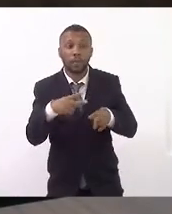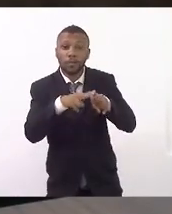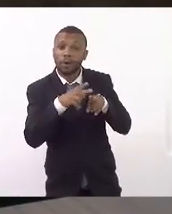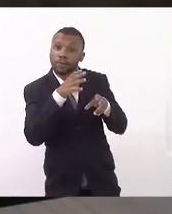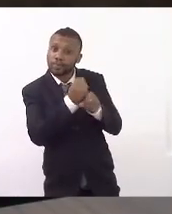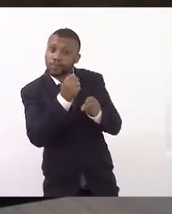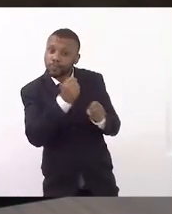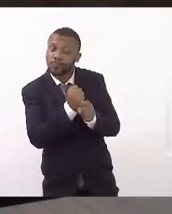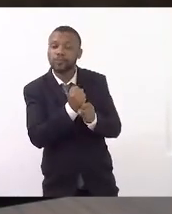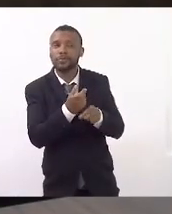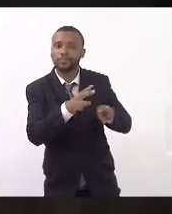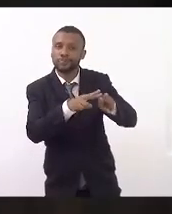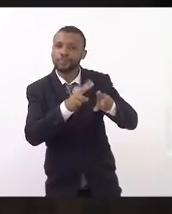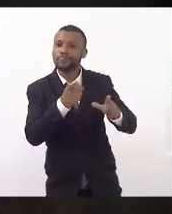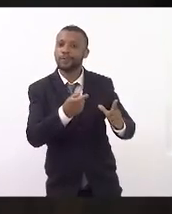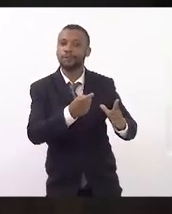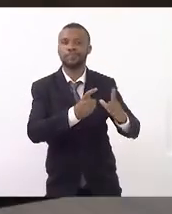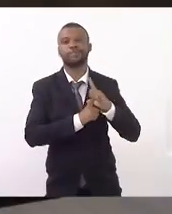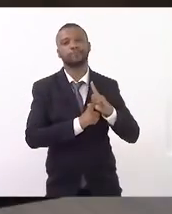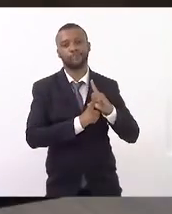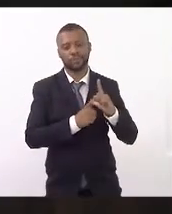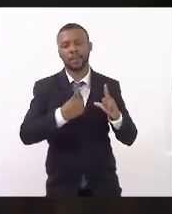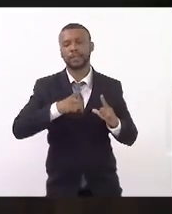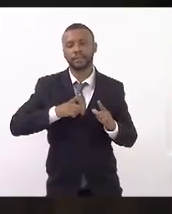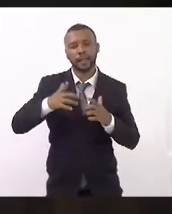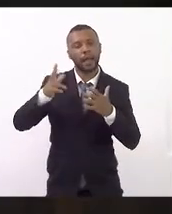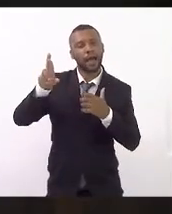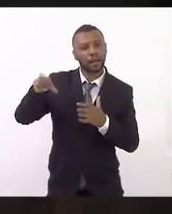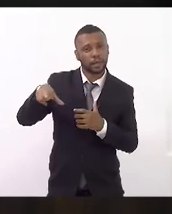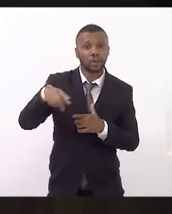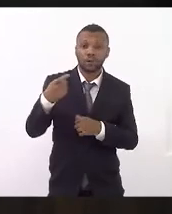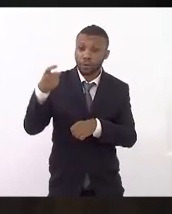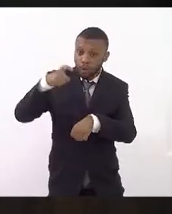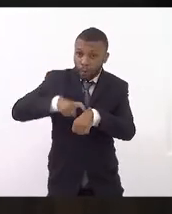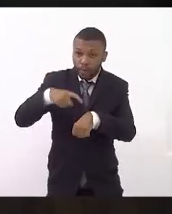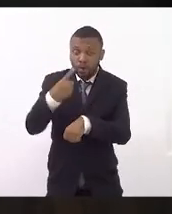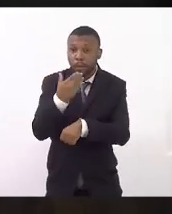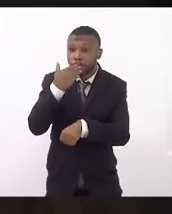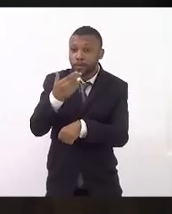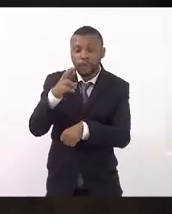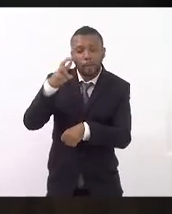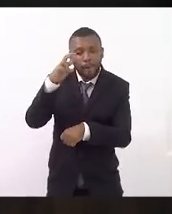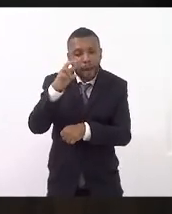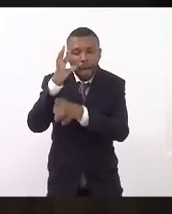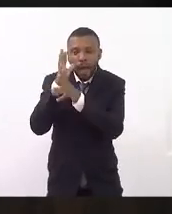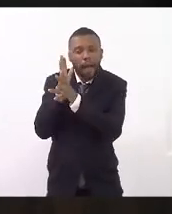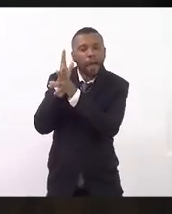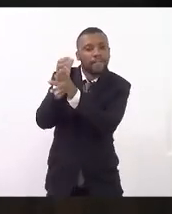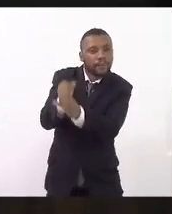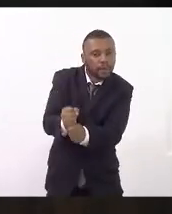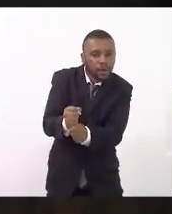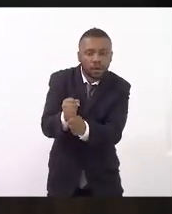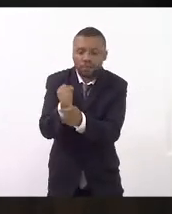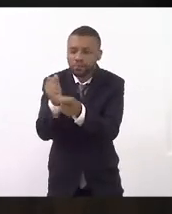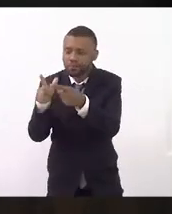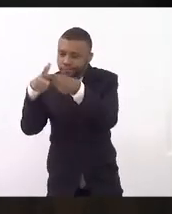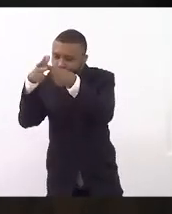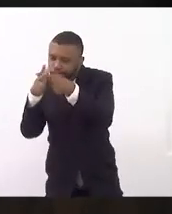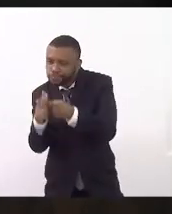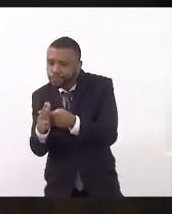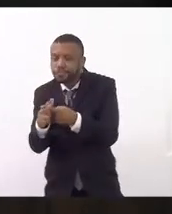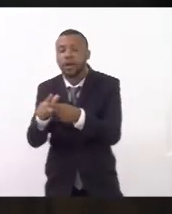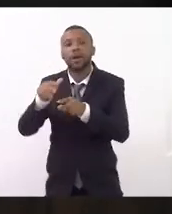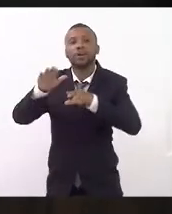serviço da dívida, exatamente. Por isso, então, tem toda a razão. Esse é o momento de nós fazermos uma revisão, uma auditoria, chamar os técnicos e vamos